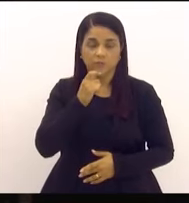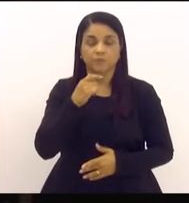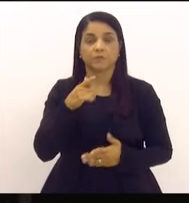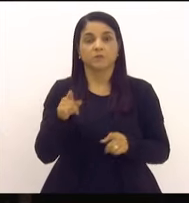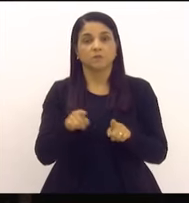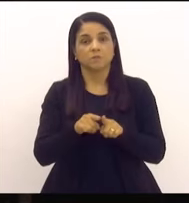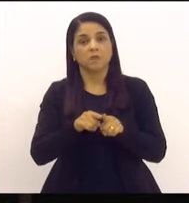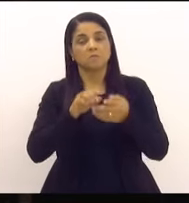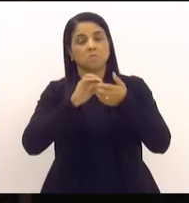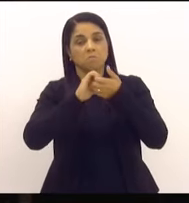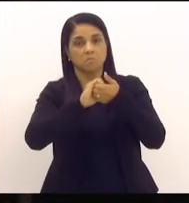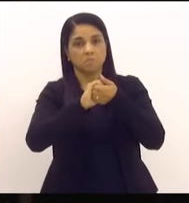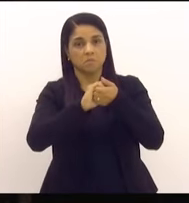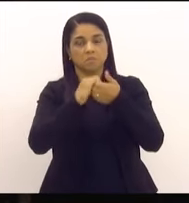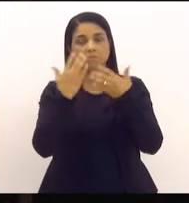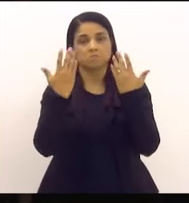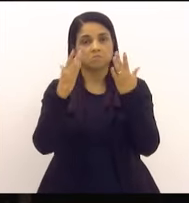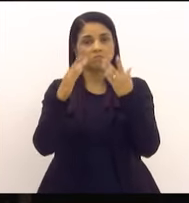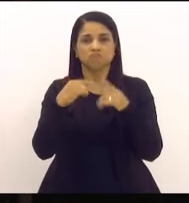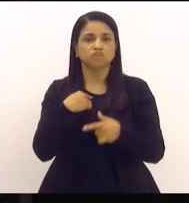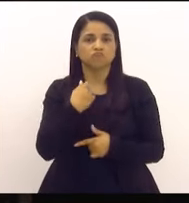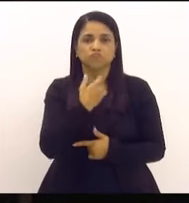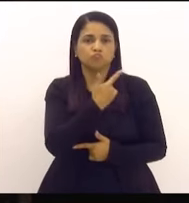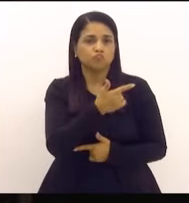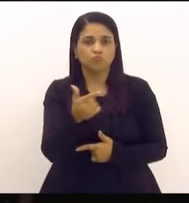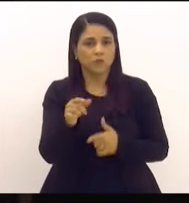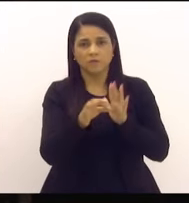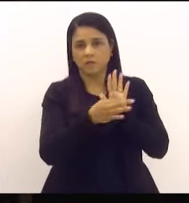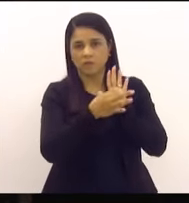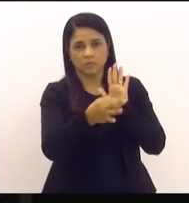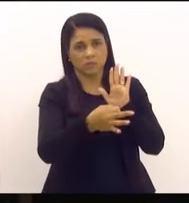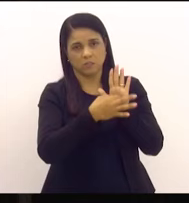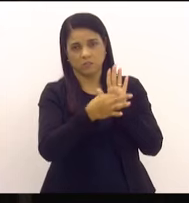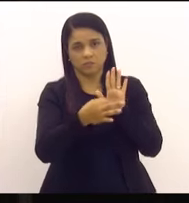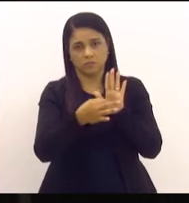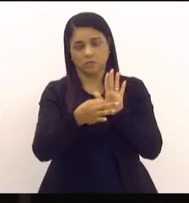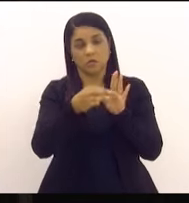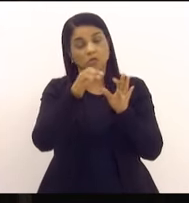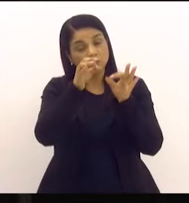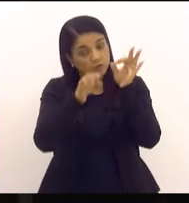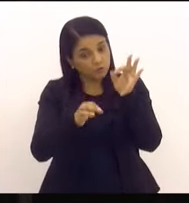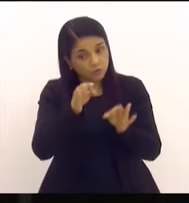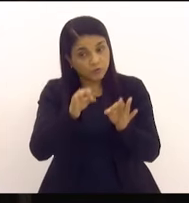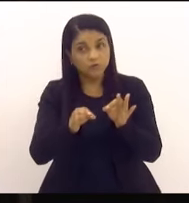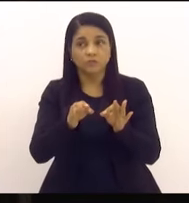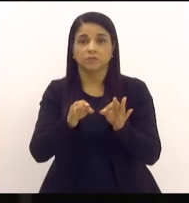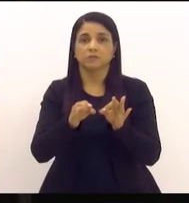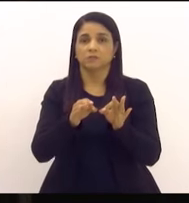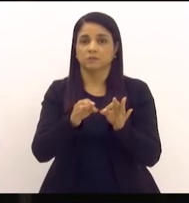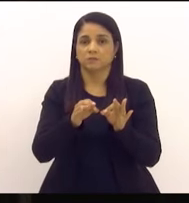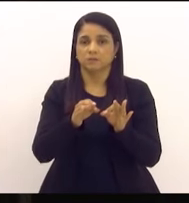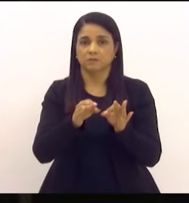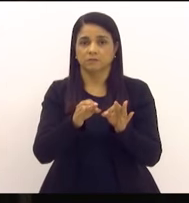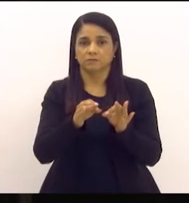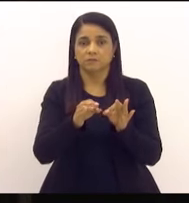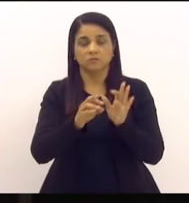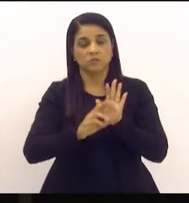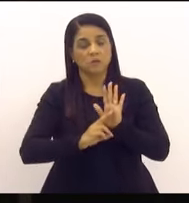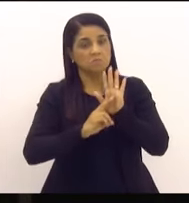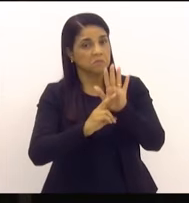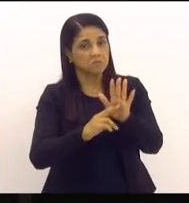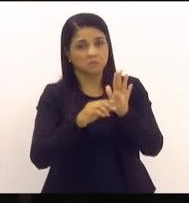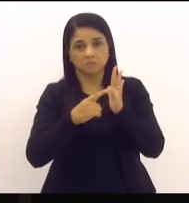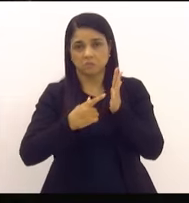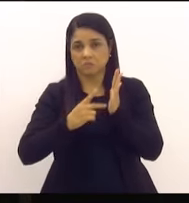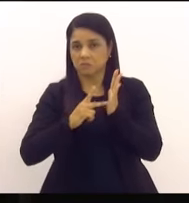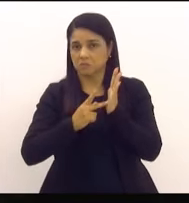e parabenizar, porque não houve nenhuma crítica, justiça seja feita, presidente, não houve nenhuma crítica de nenhuma representação sindical